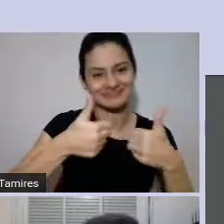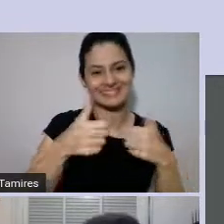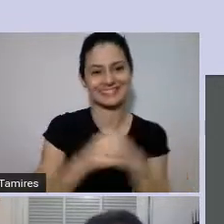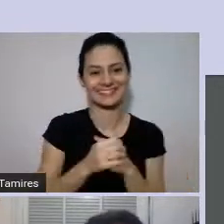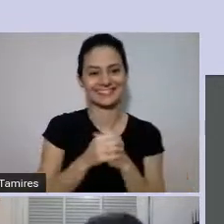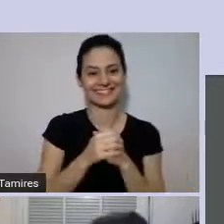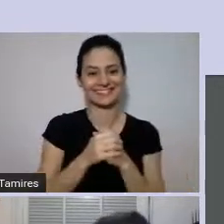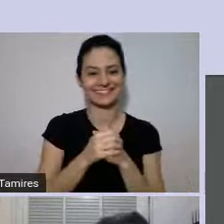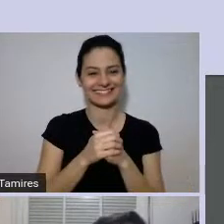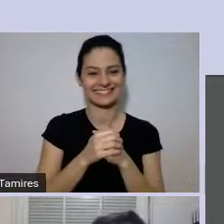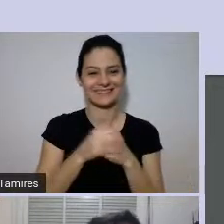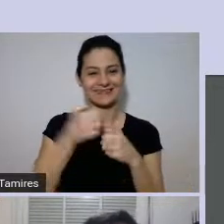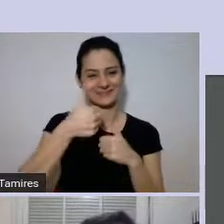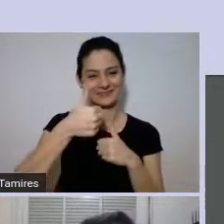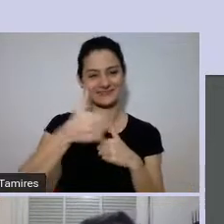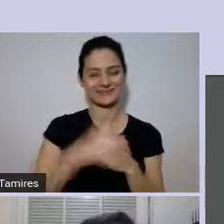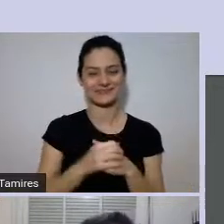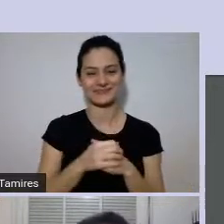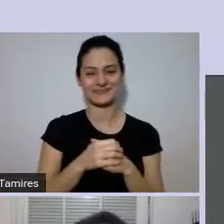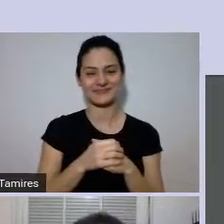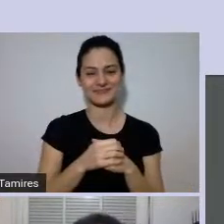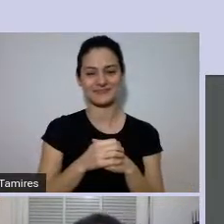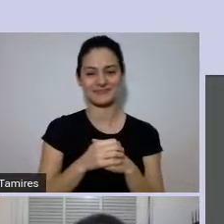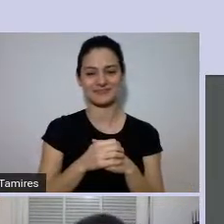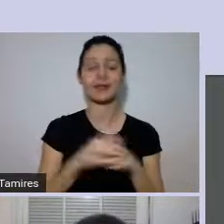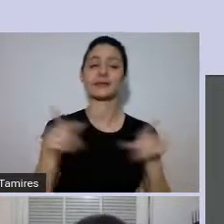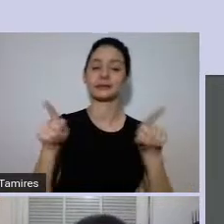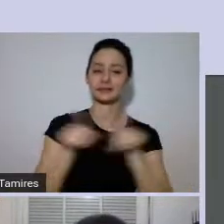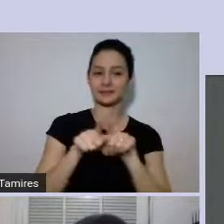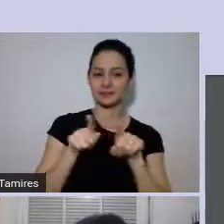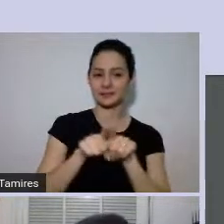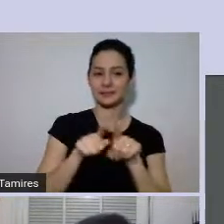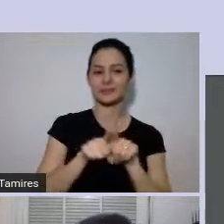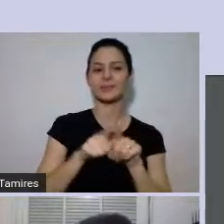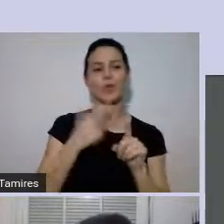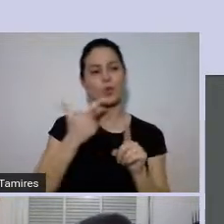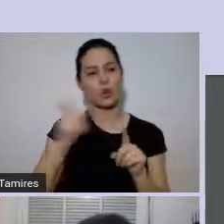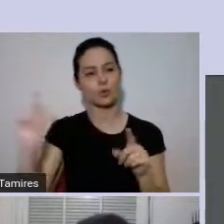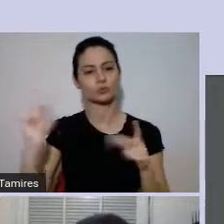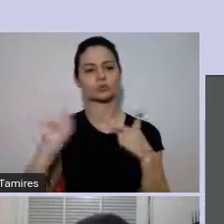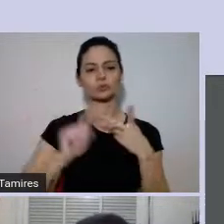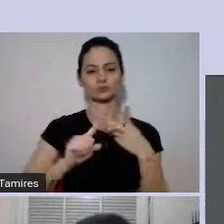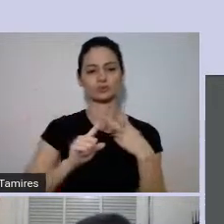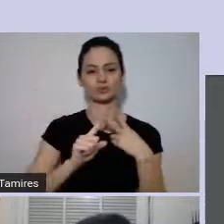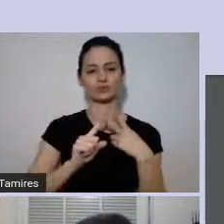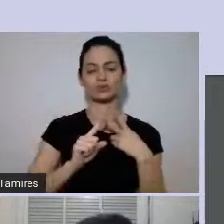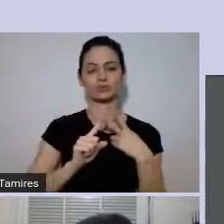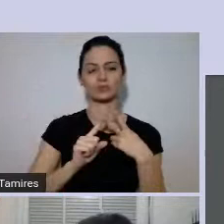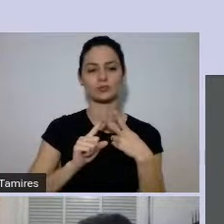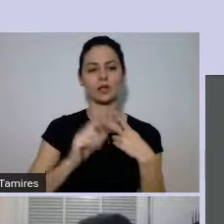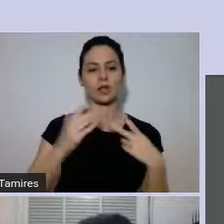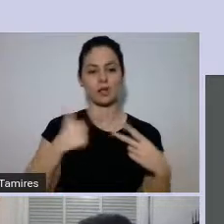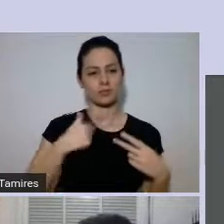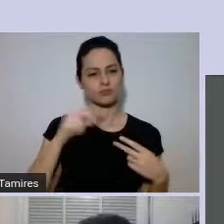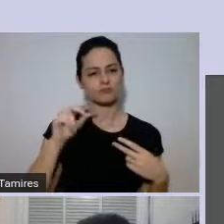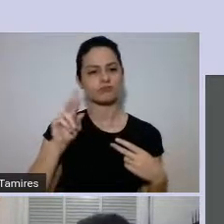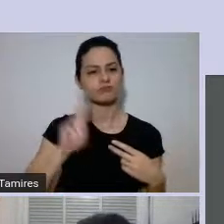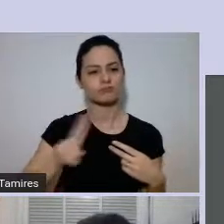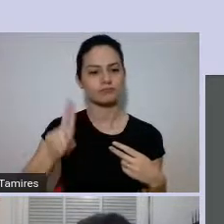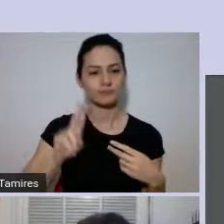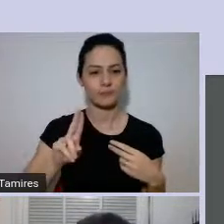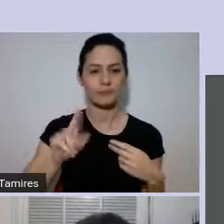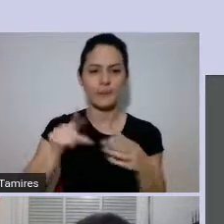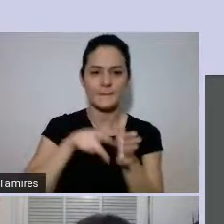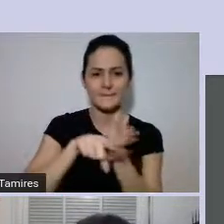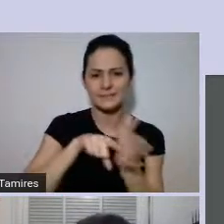Ah, legal. E também, né, num outro ponto, eu trabalho essa